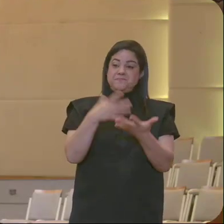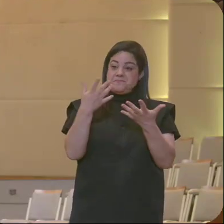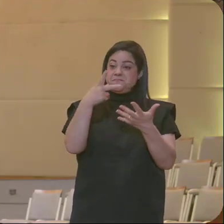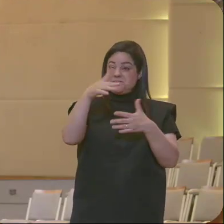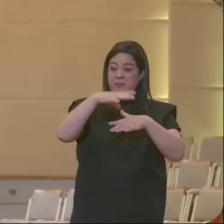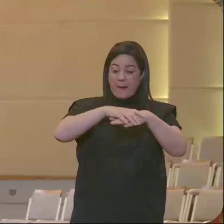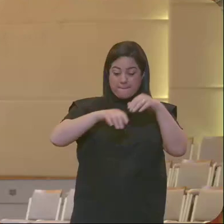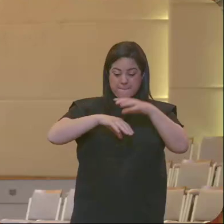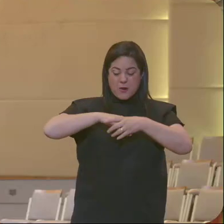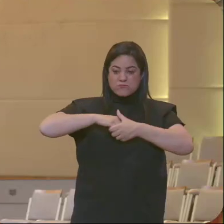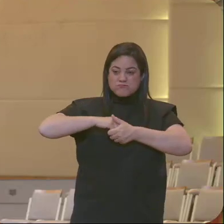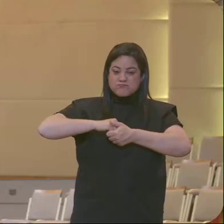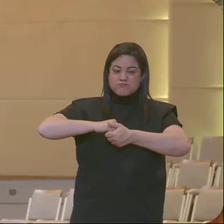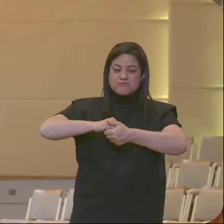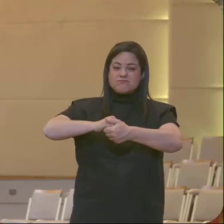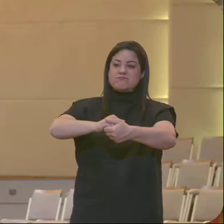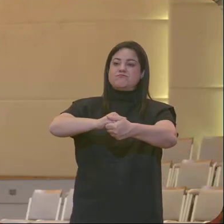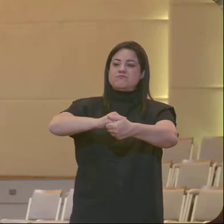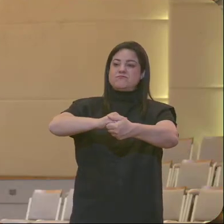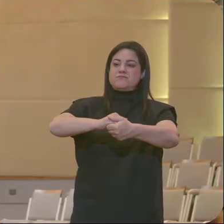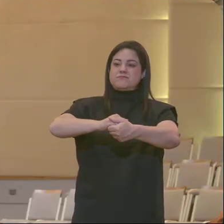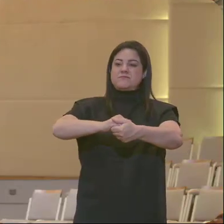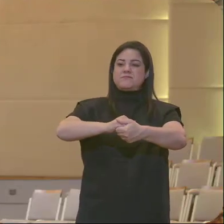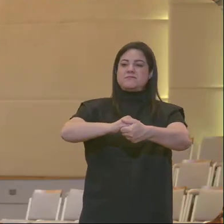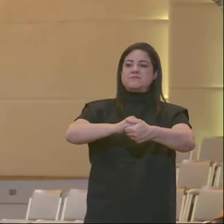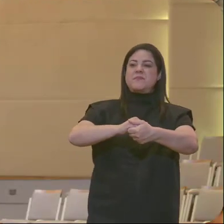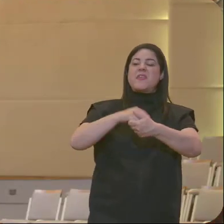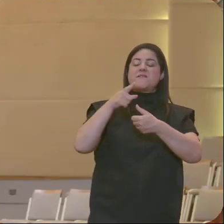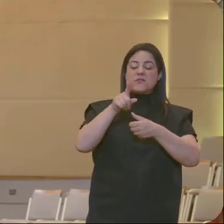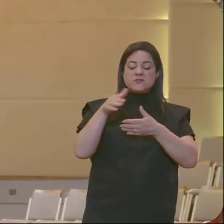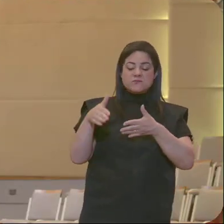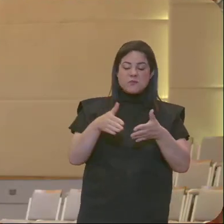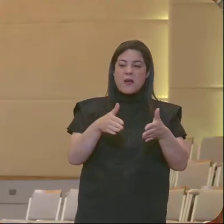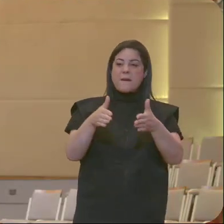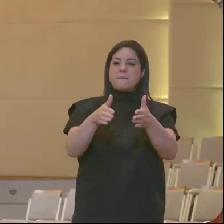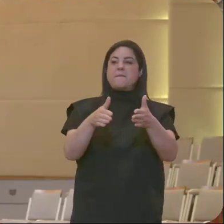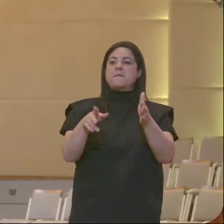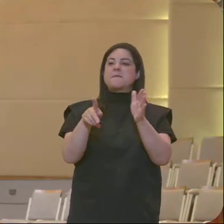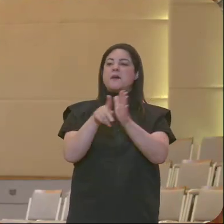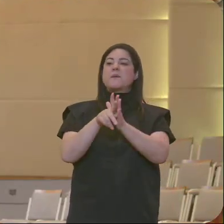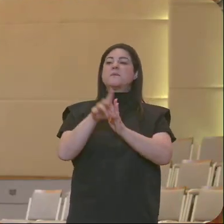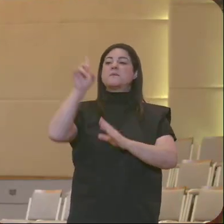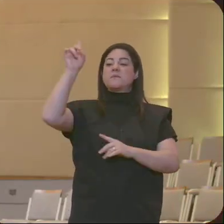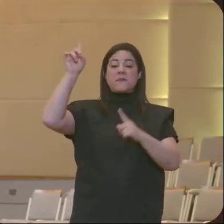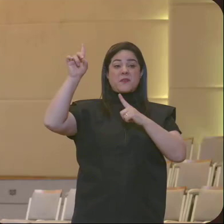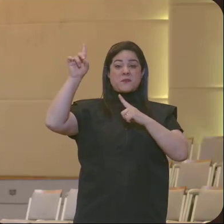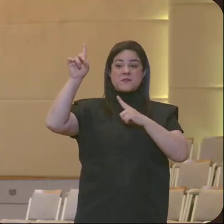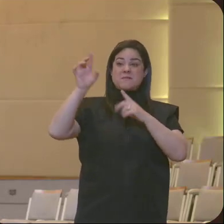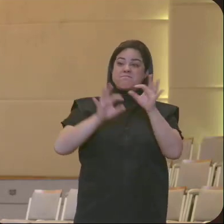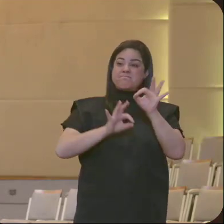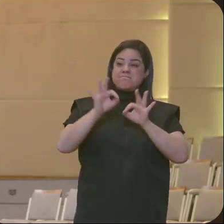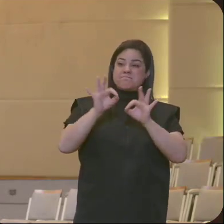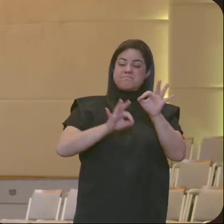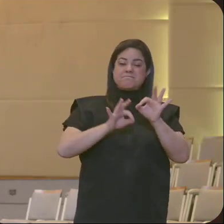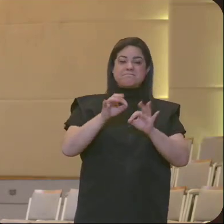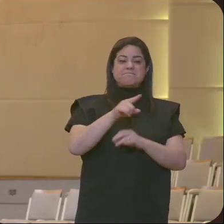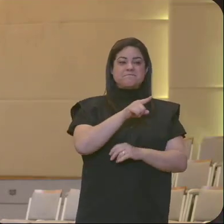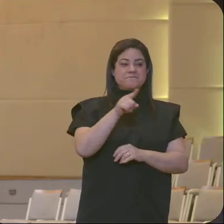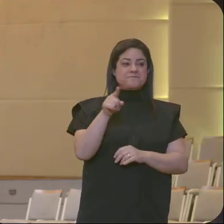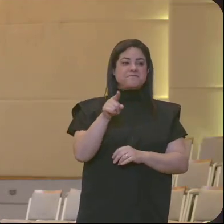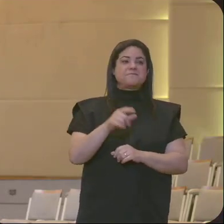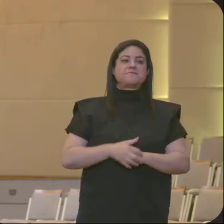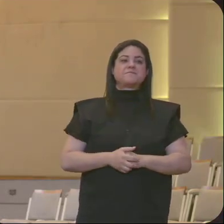tua mão, te levar pelo caminho que Ele mesmo tem preparado para você.